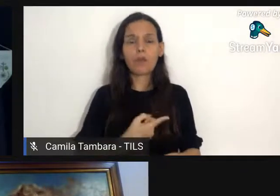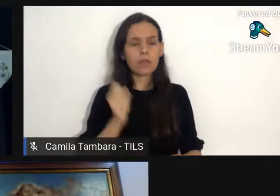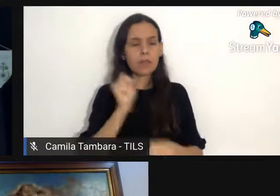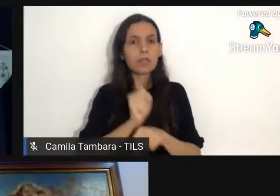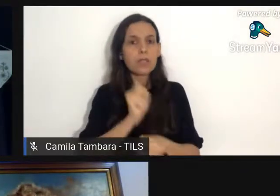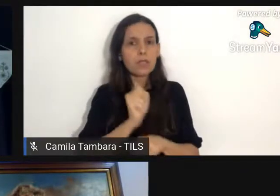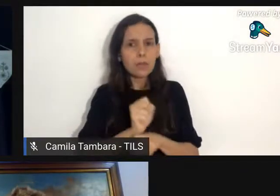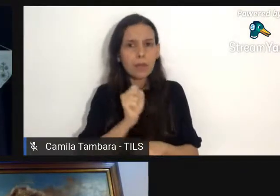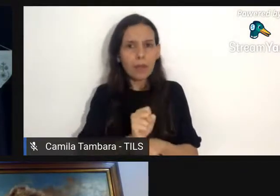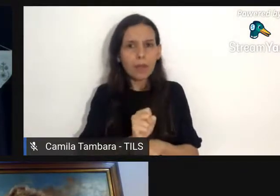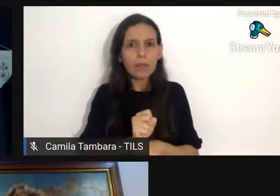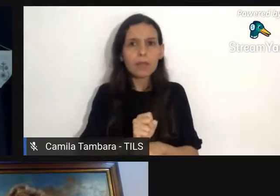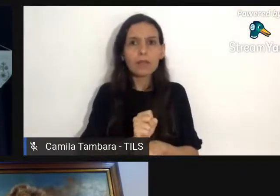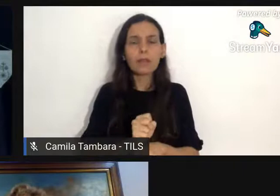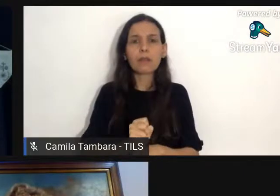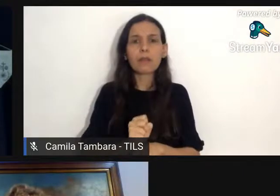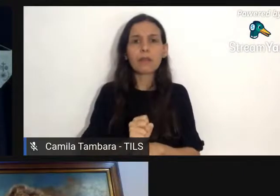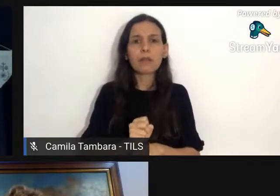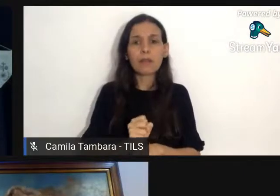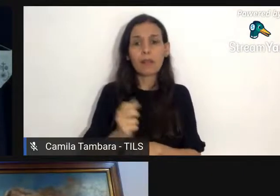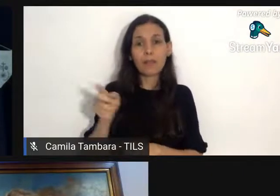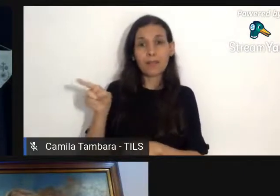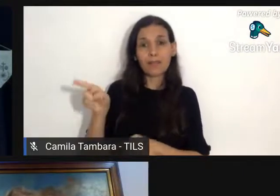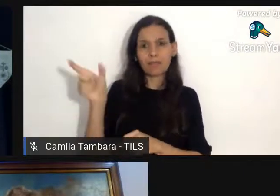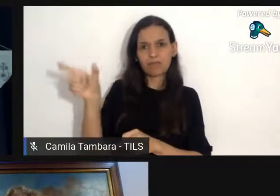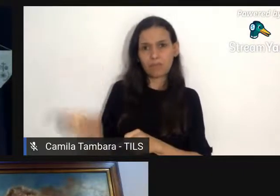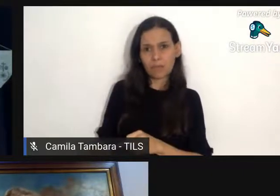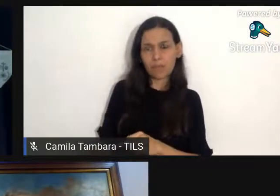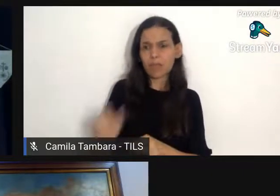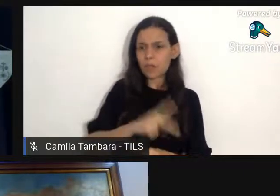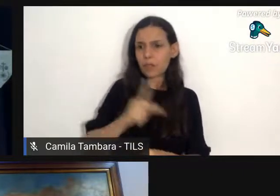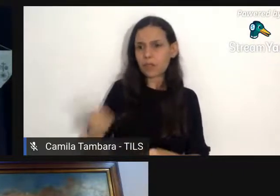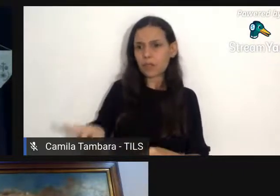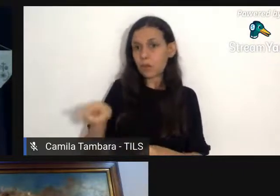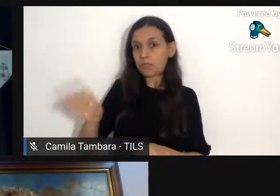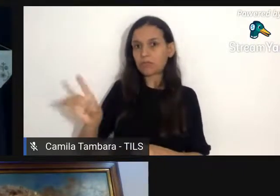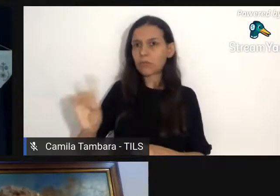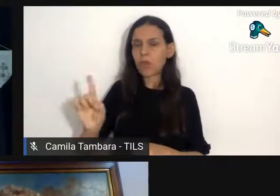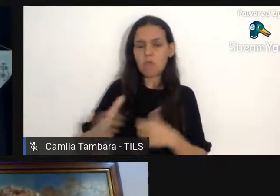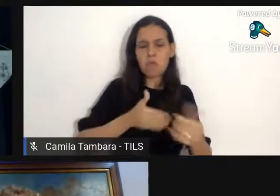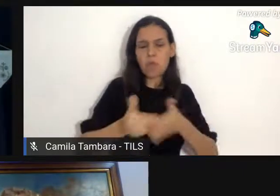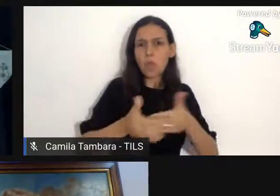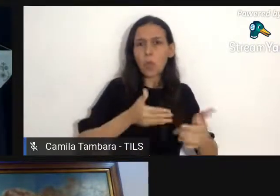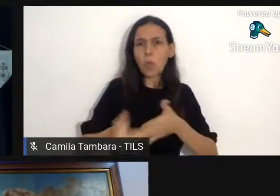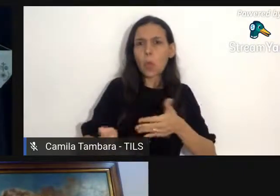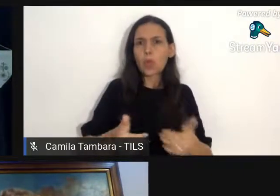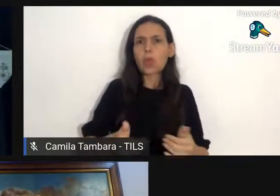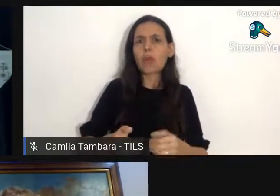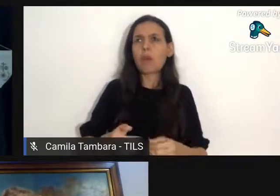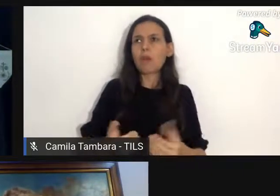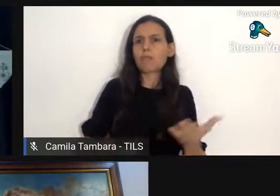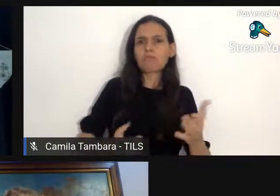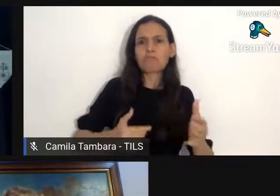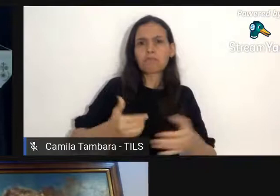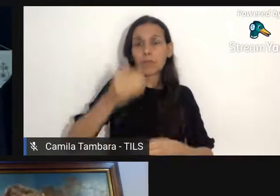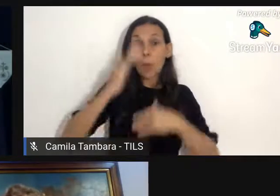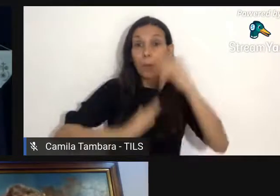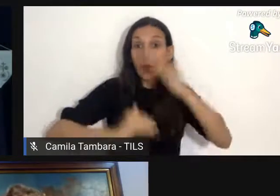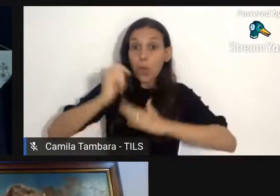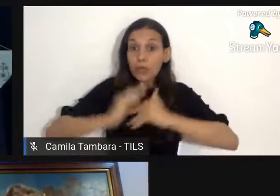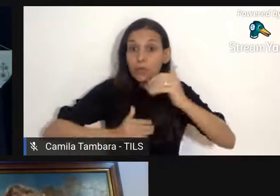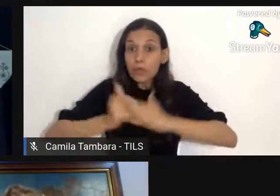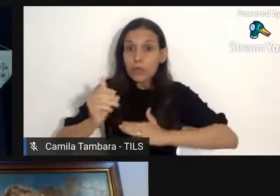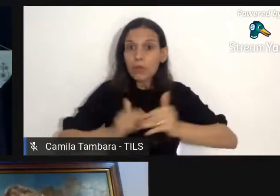desta servidora, não ela, não a Fabiana em si, mas de um servidor com este perfil, atuando nesta cadeira, uma ideia sobre